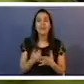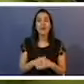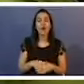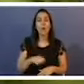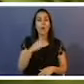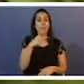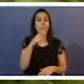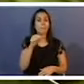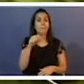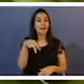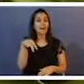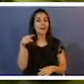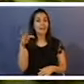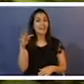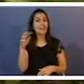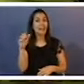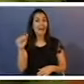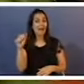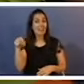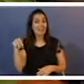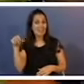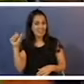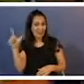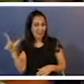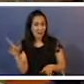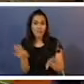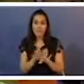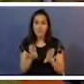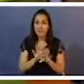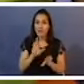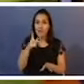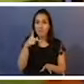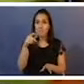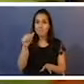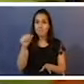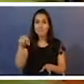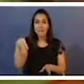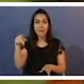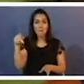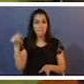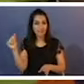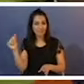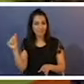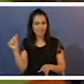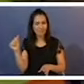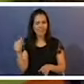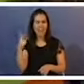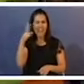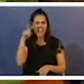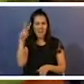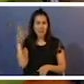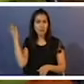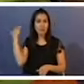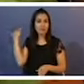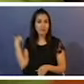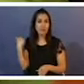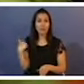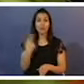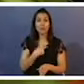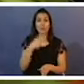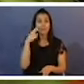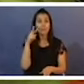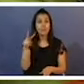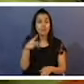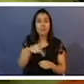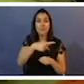Pantanal eo Pampa lembra que nas aulas passadas nós começamos a ver a visitação do nosso país